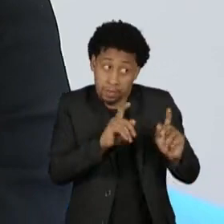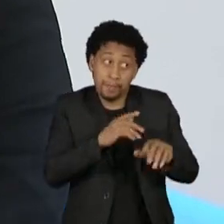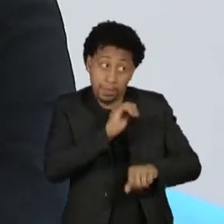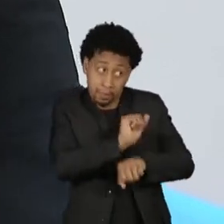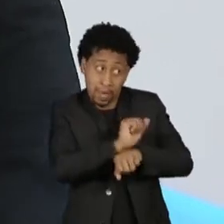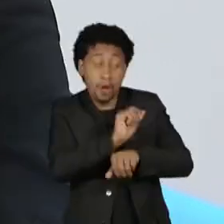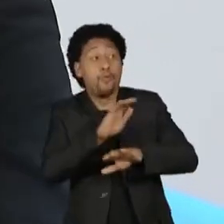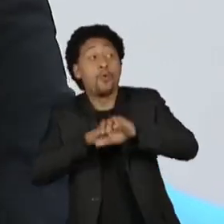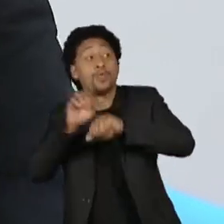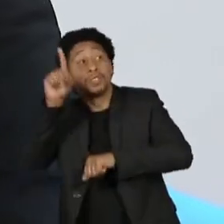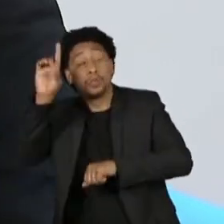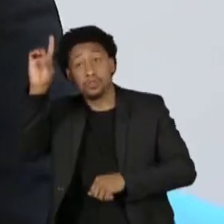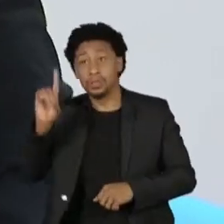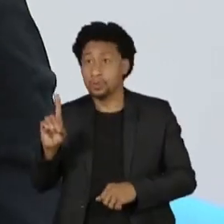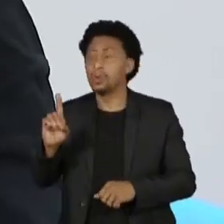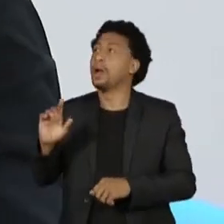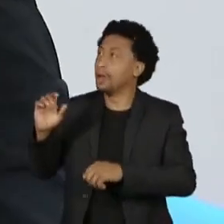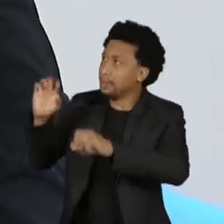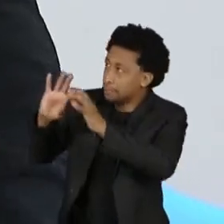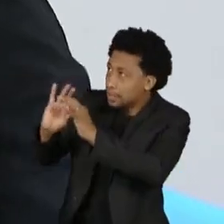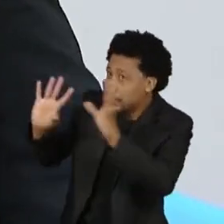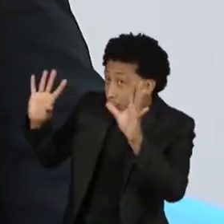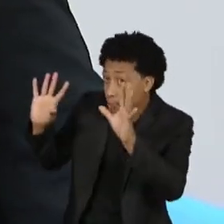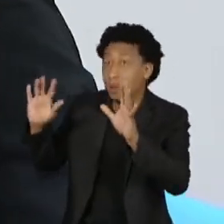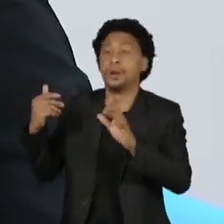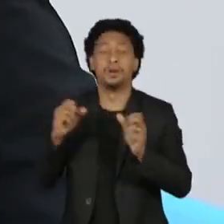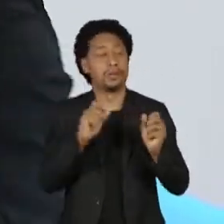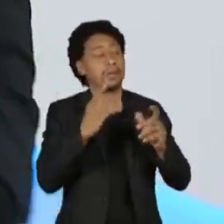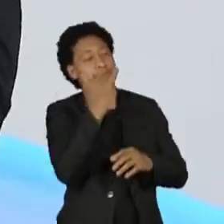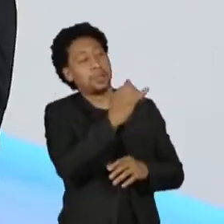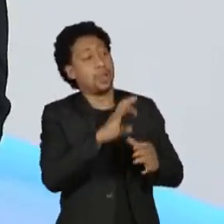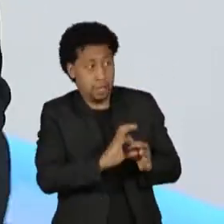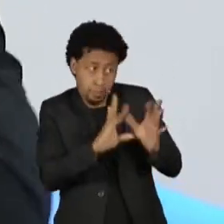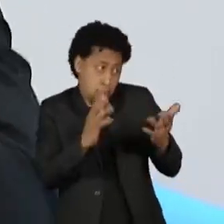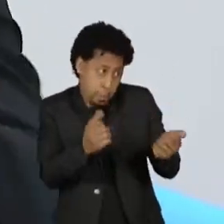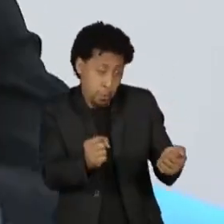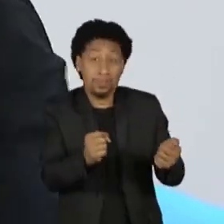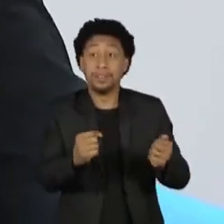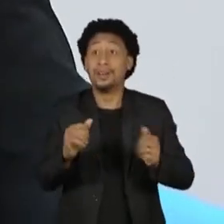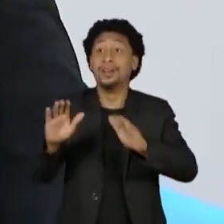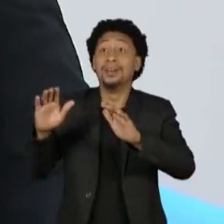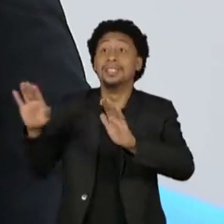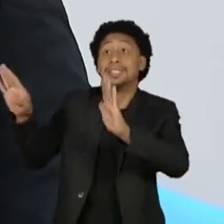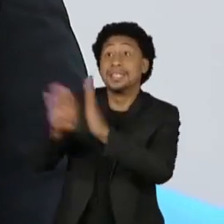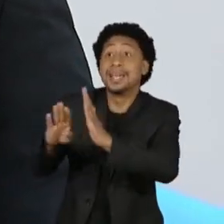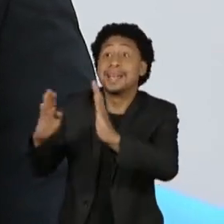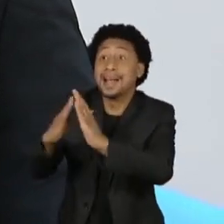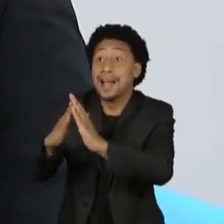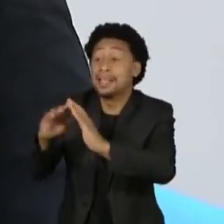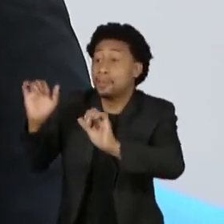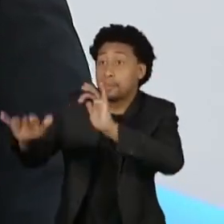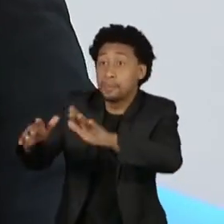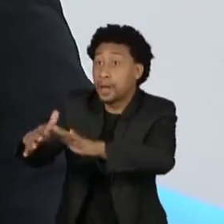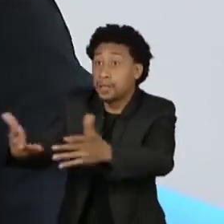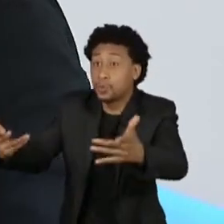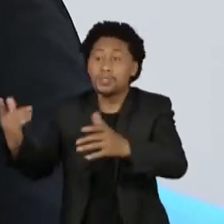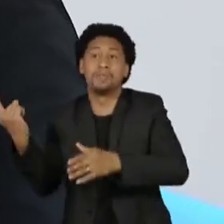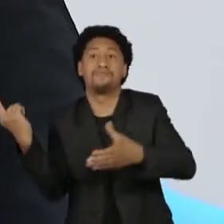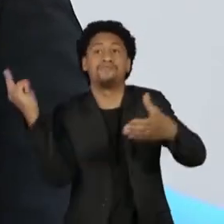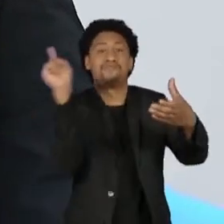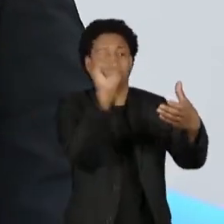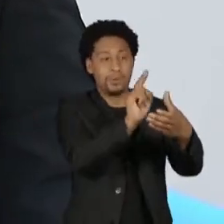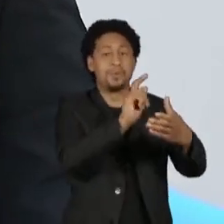que conversar com ele ele vai lá Ele me liberou eu me liberou eu cheguei em casa deixei as coisas e fui para Rua 10 aí o pau quebrou